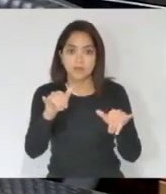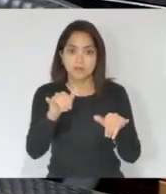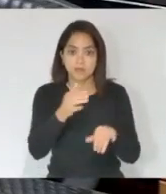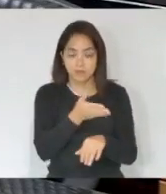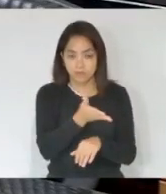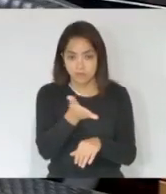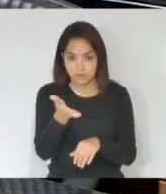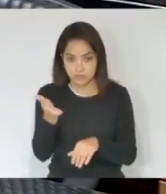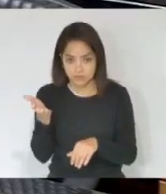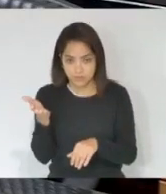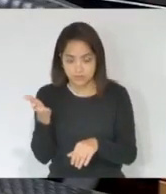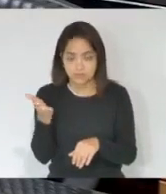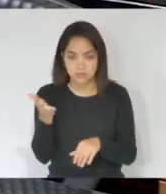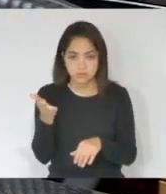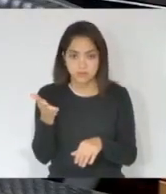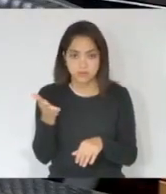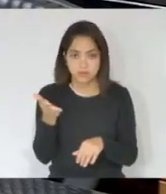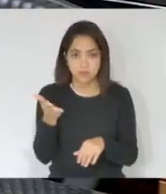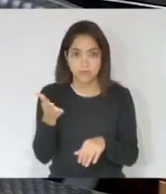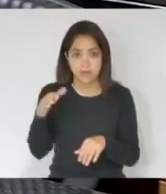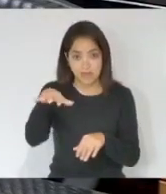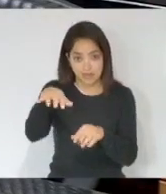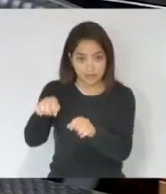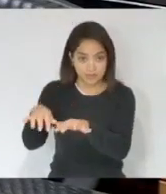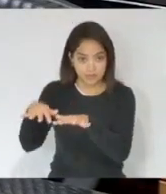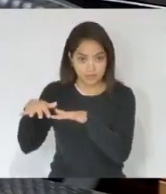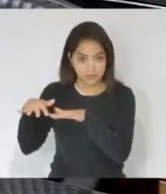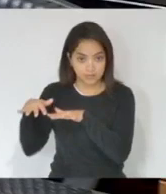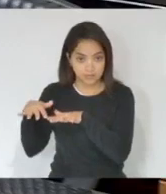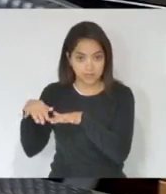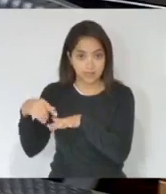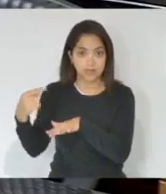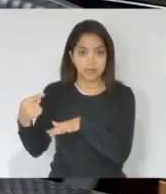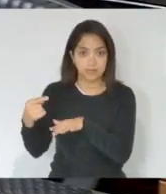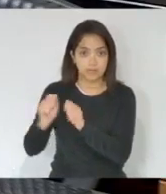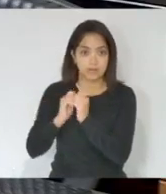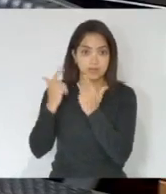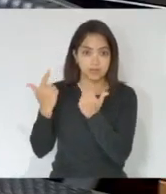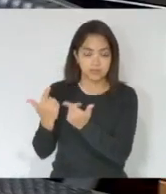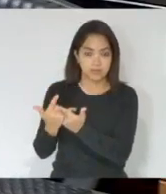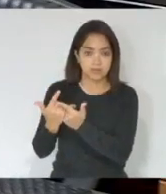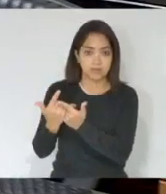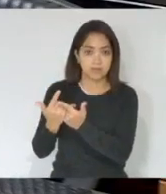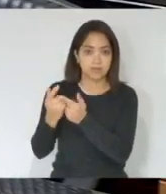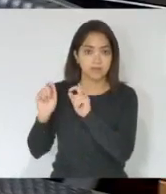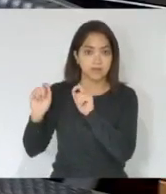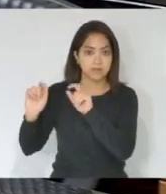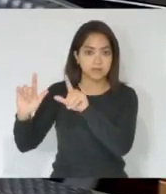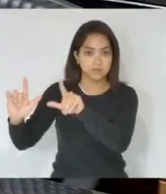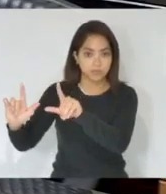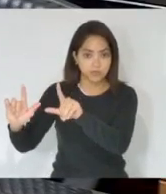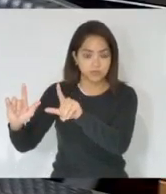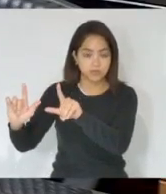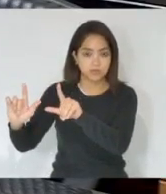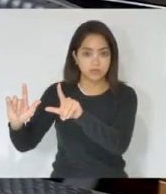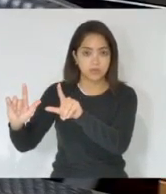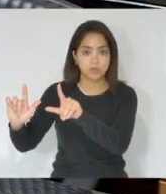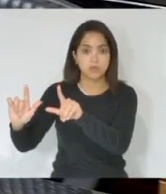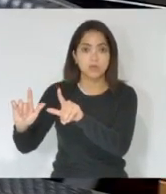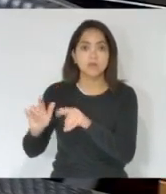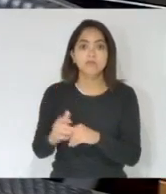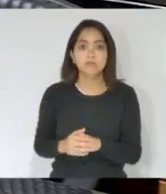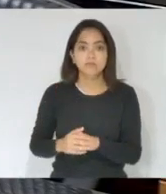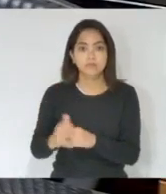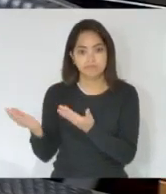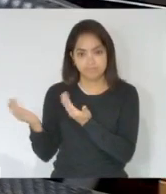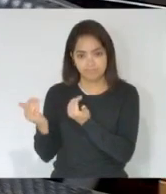colegas que no Hall Cultural, aqui no primeiro piso, está acontecendo a exposição do jovem